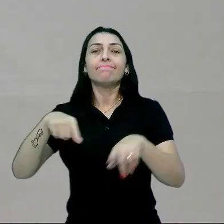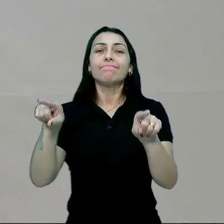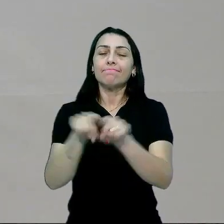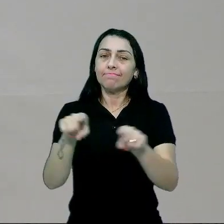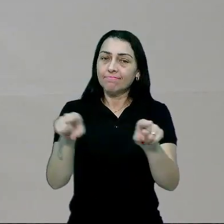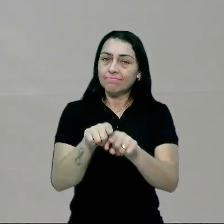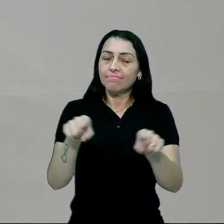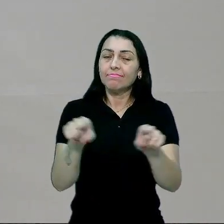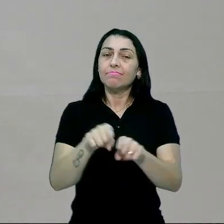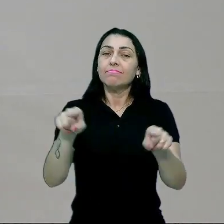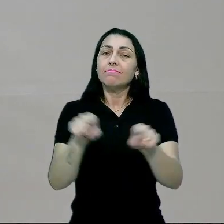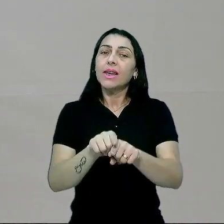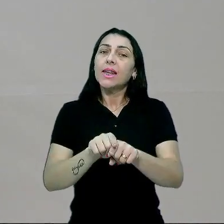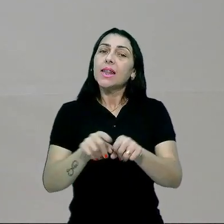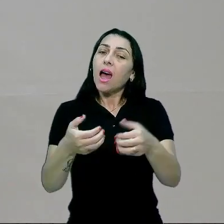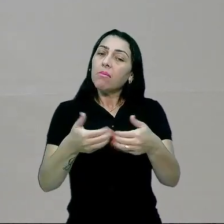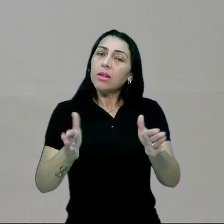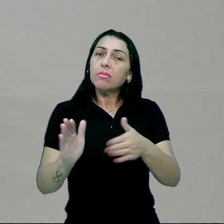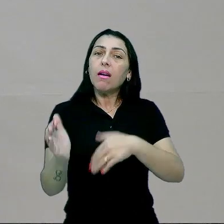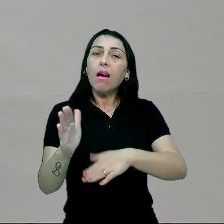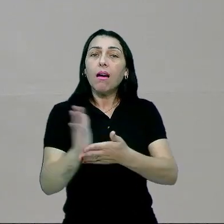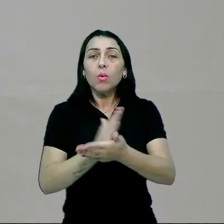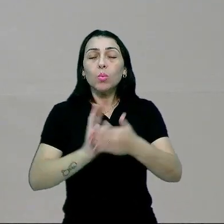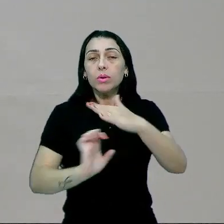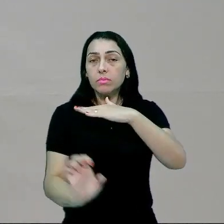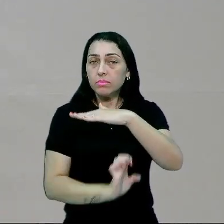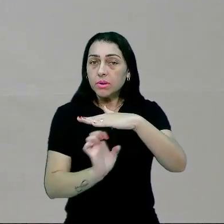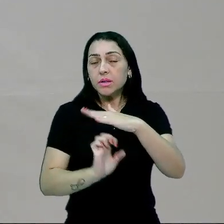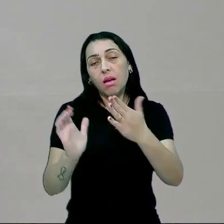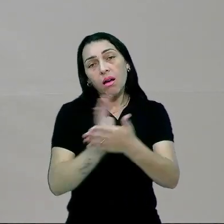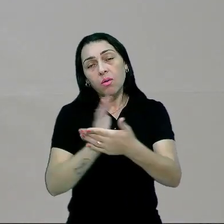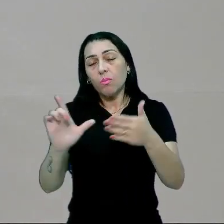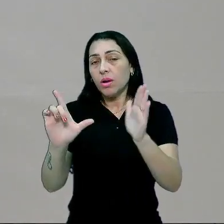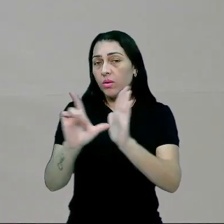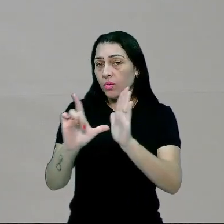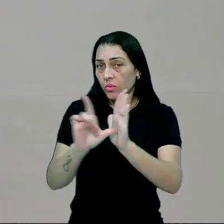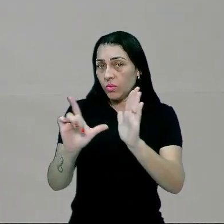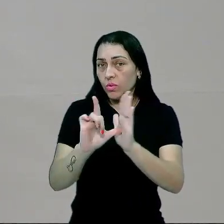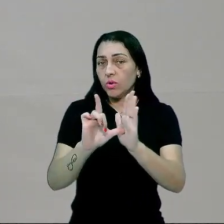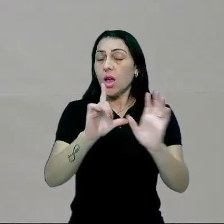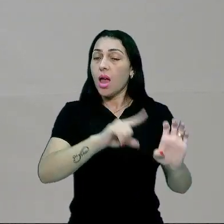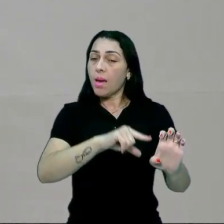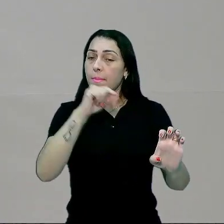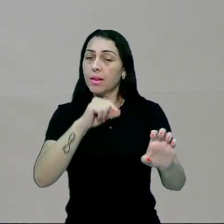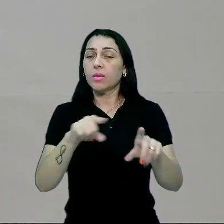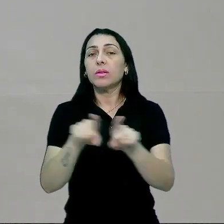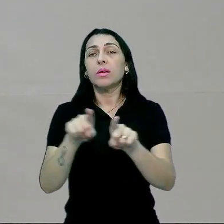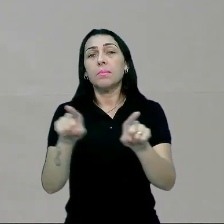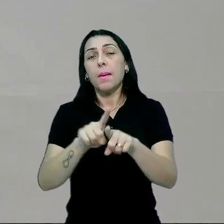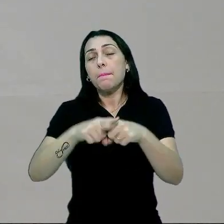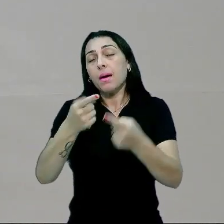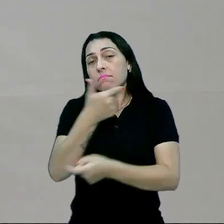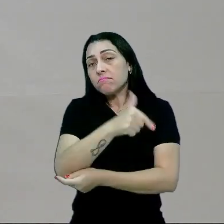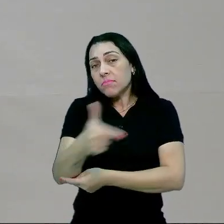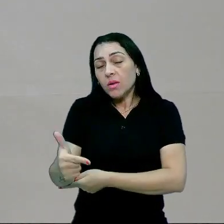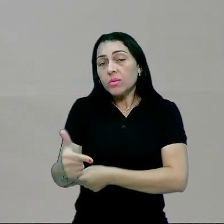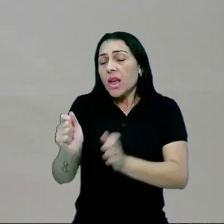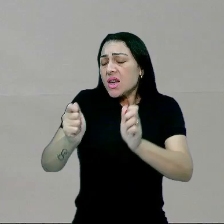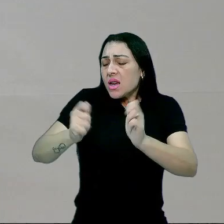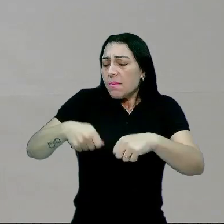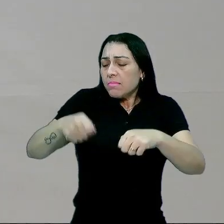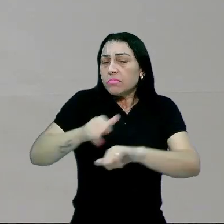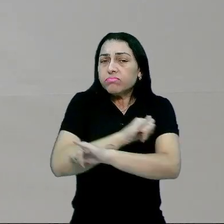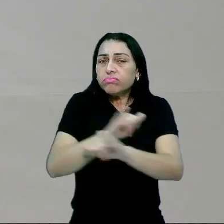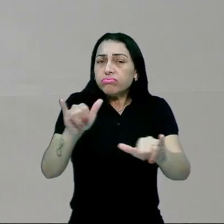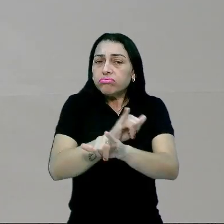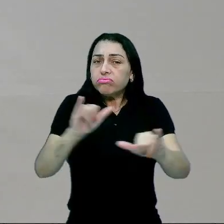quem está implementando alguma coisa, para quem está empreendendo, mas não tem aquela